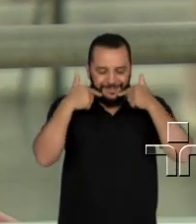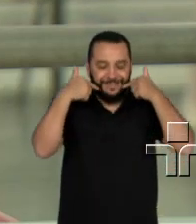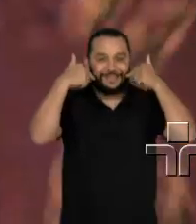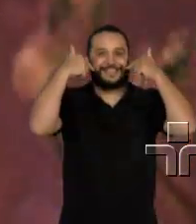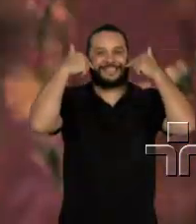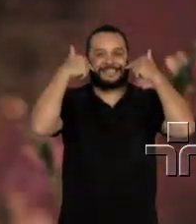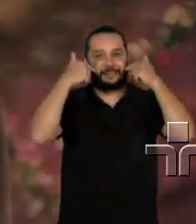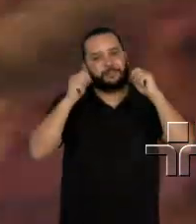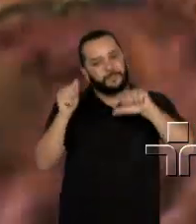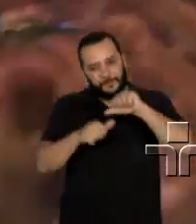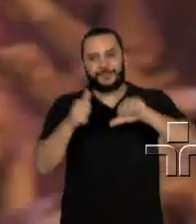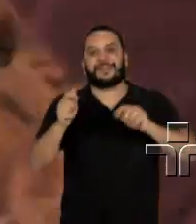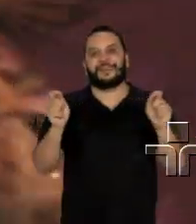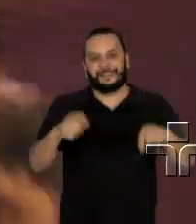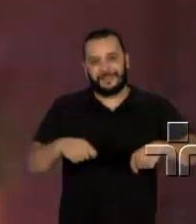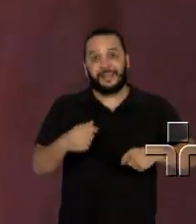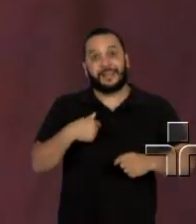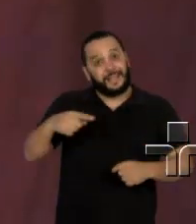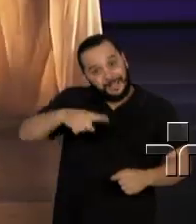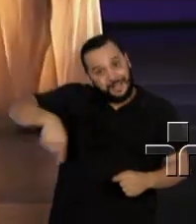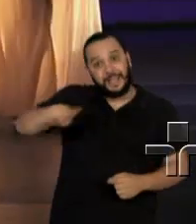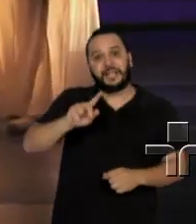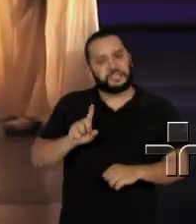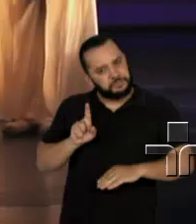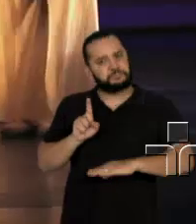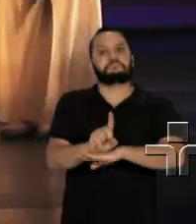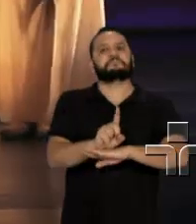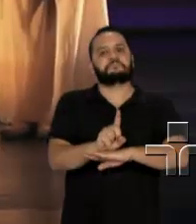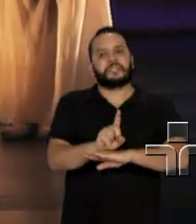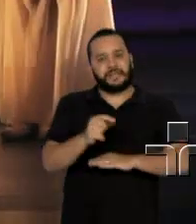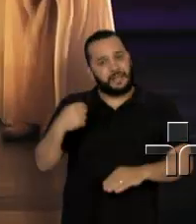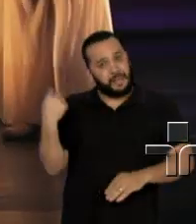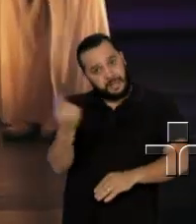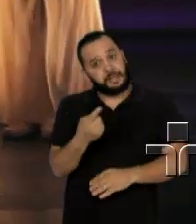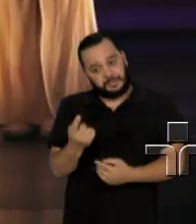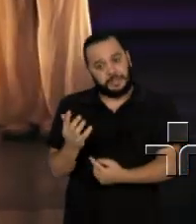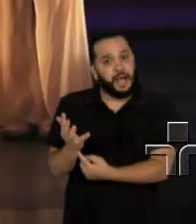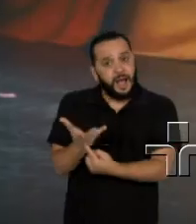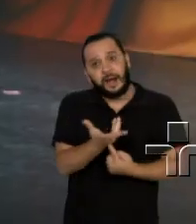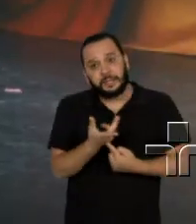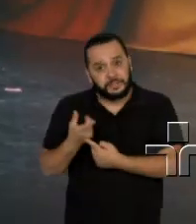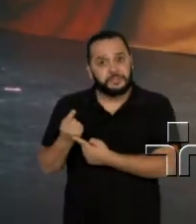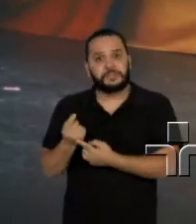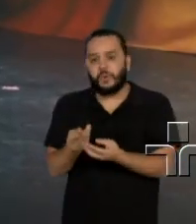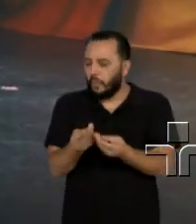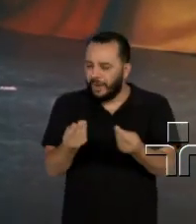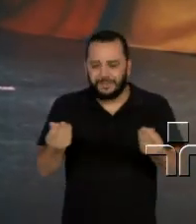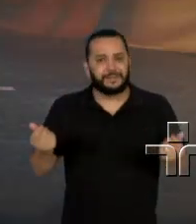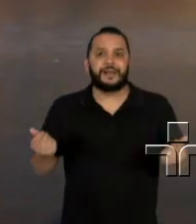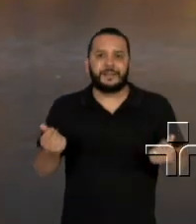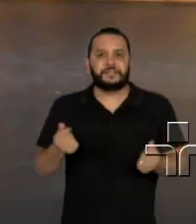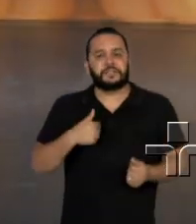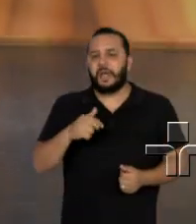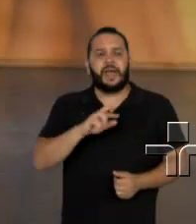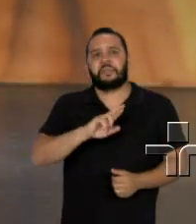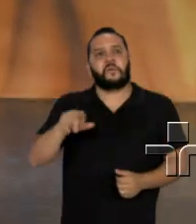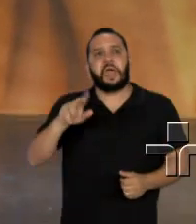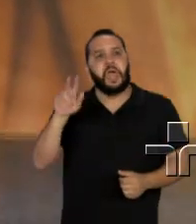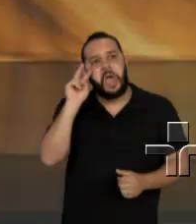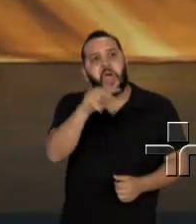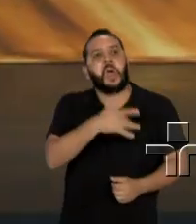aqui eles são os artistas que sobem no palco que são aplaudidos pela qualidade da bela arte não pela deficiência